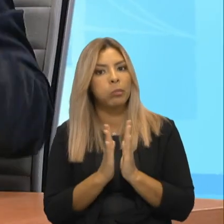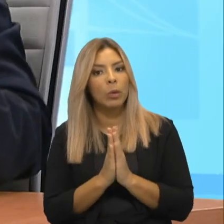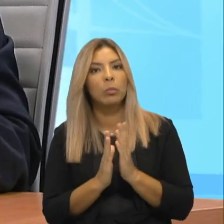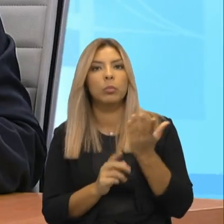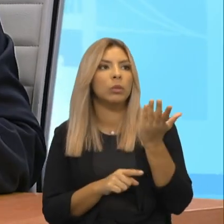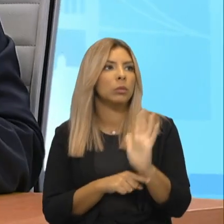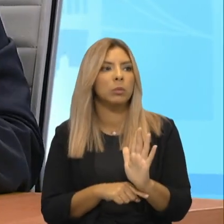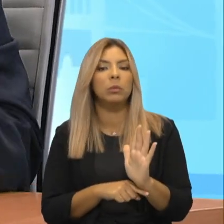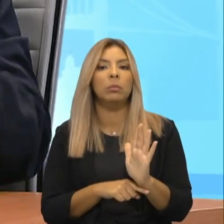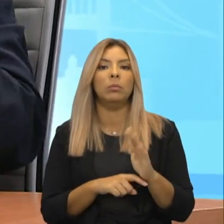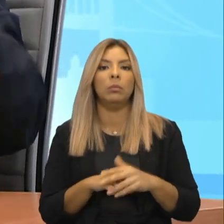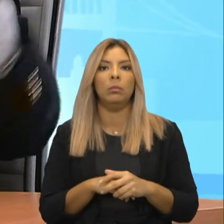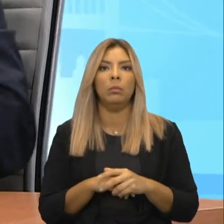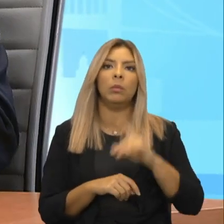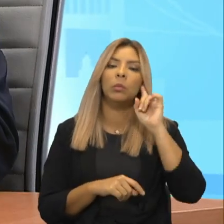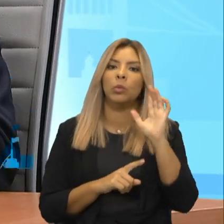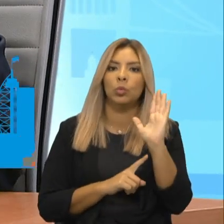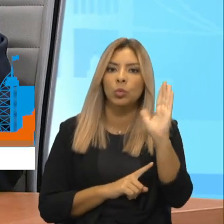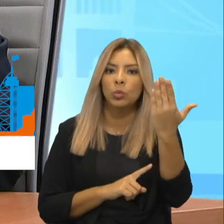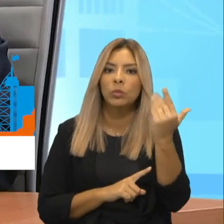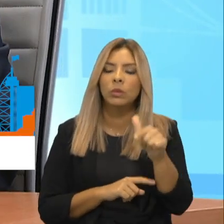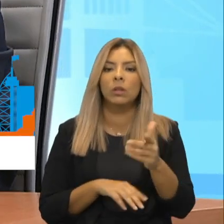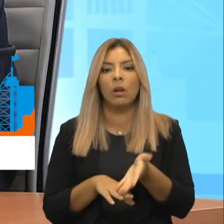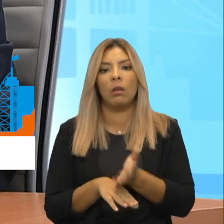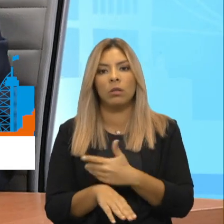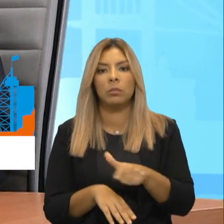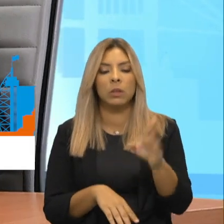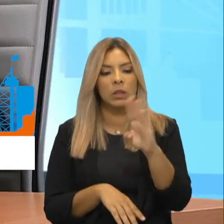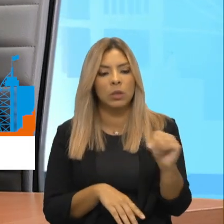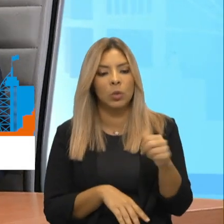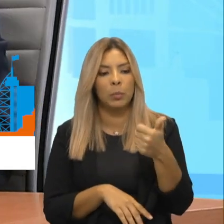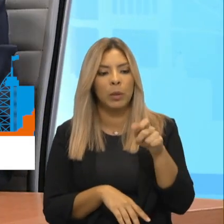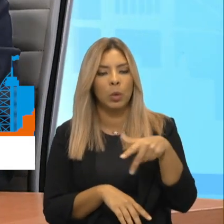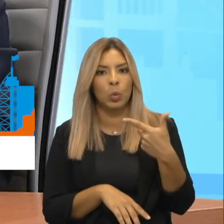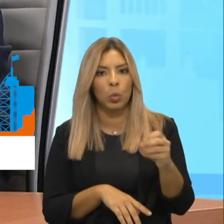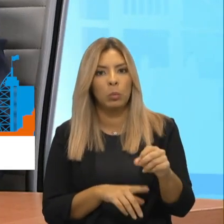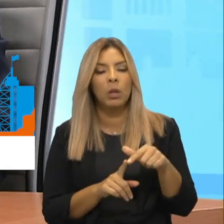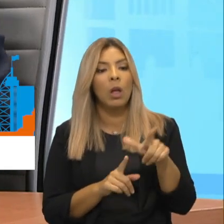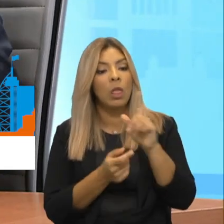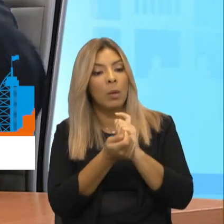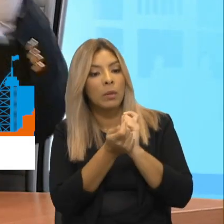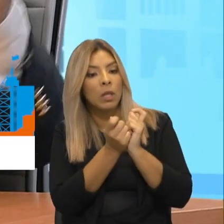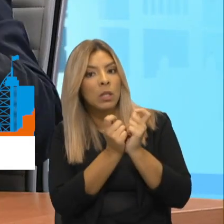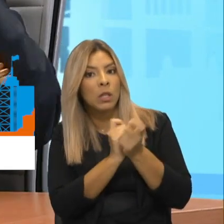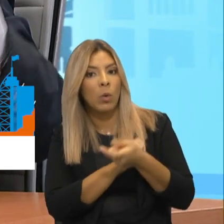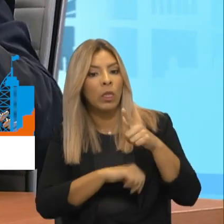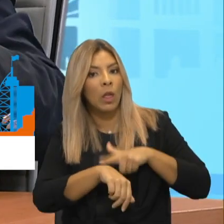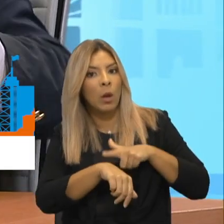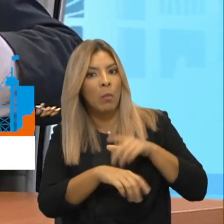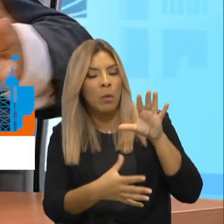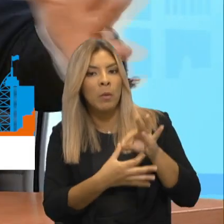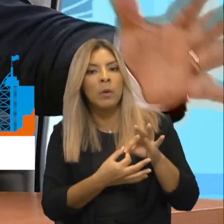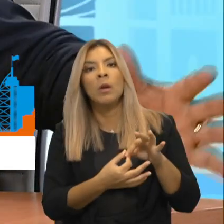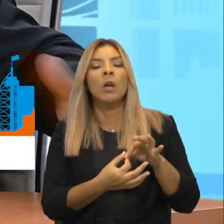ordens primordiais fundadas por São Bento, foram-se adaptando ao longo dos tempos e atualmente tem uma família, a família beneditina, que